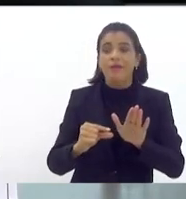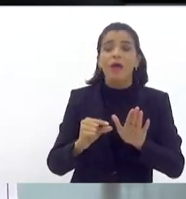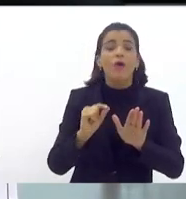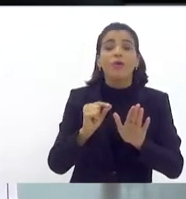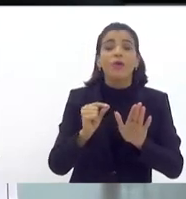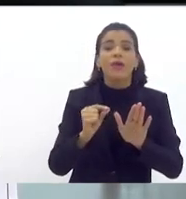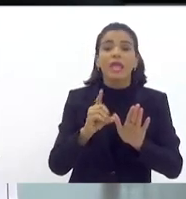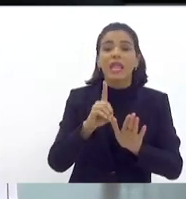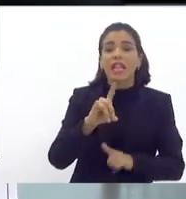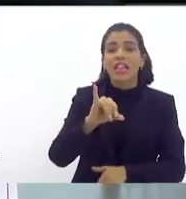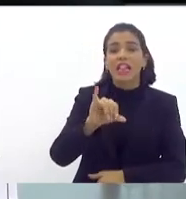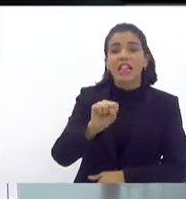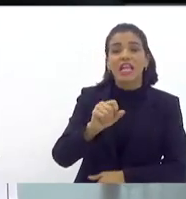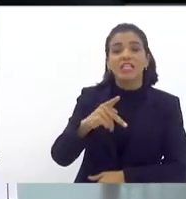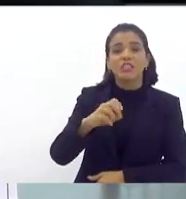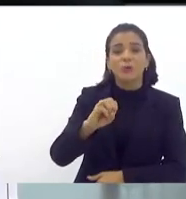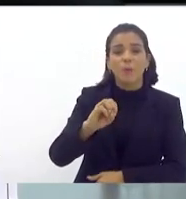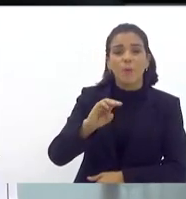dispõe.